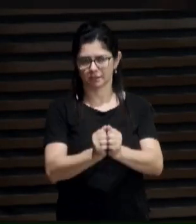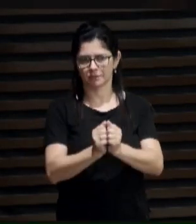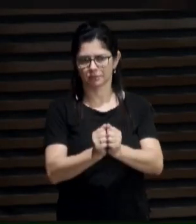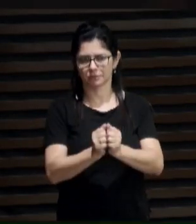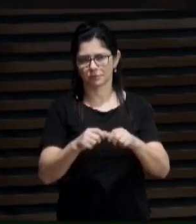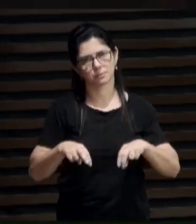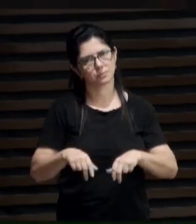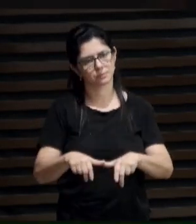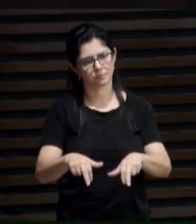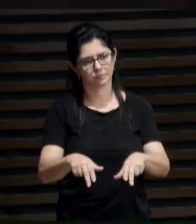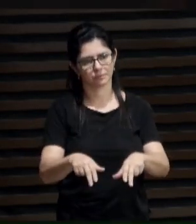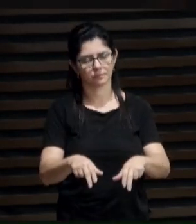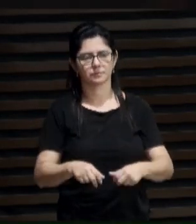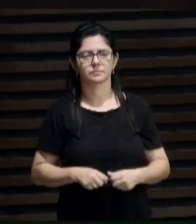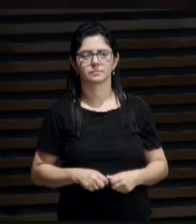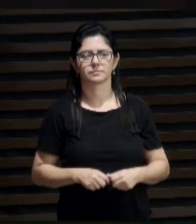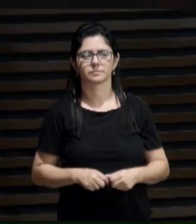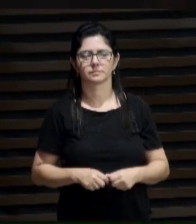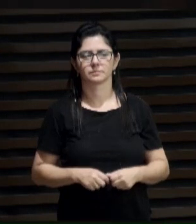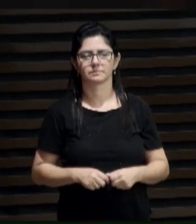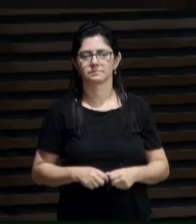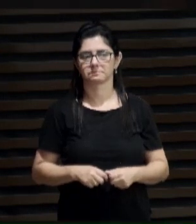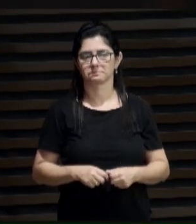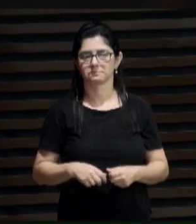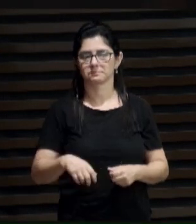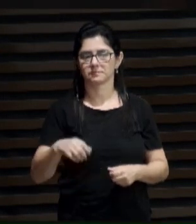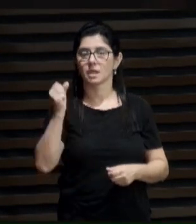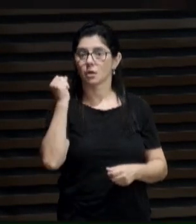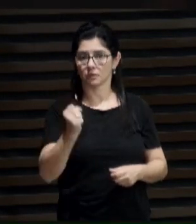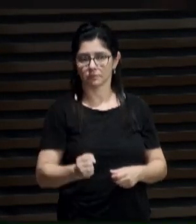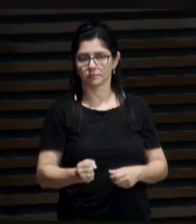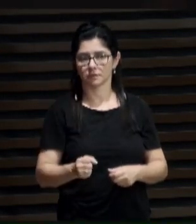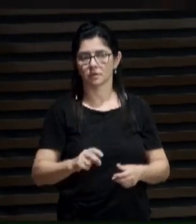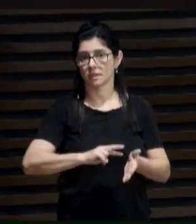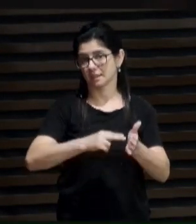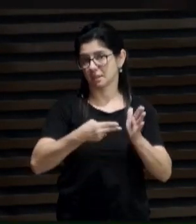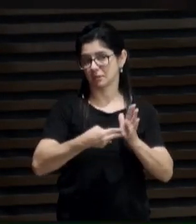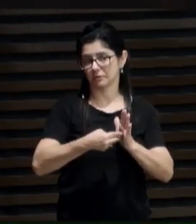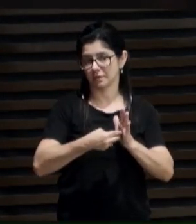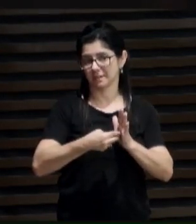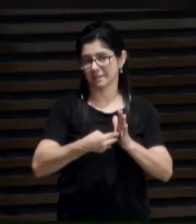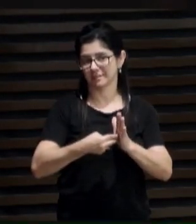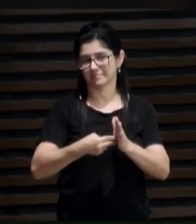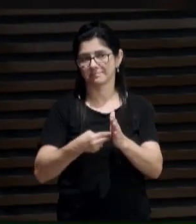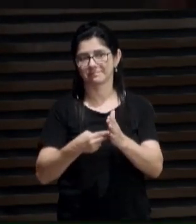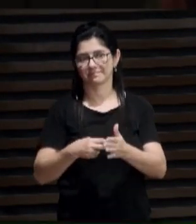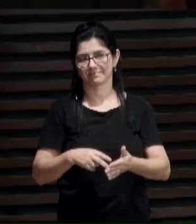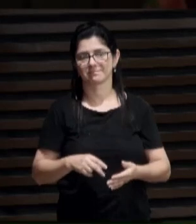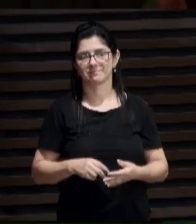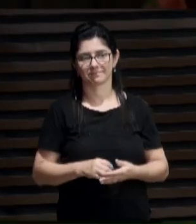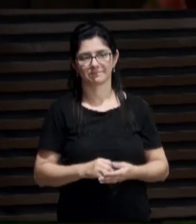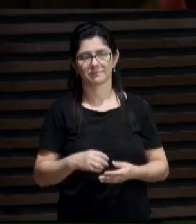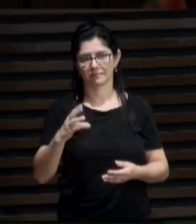juntos. Holocausto significa oferta. Deus formou para si um